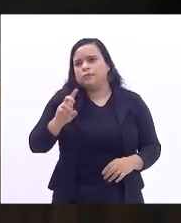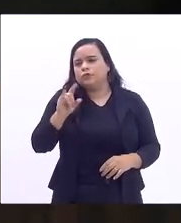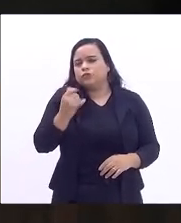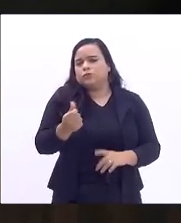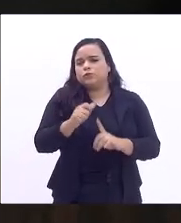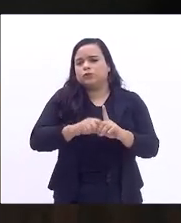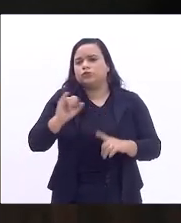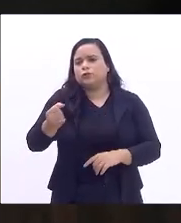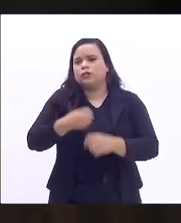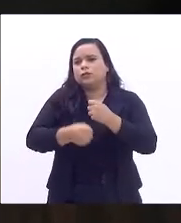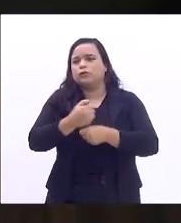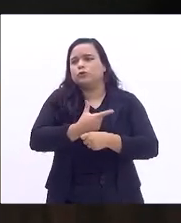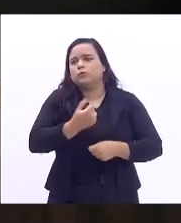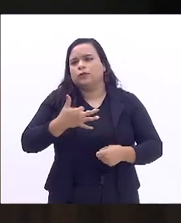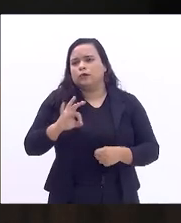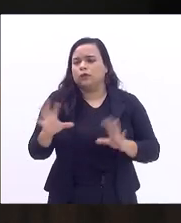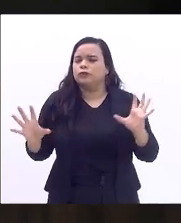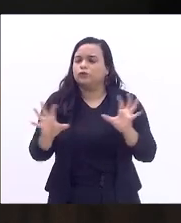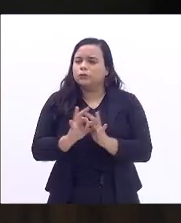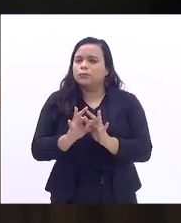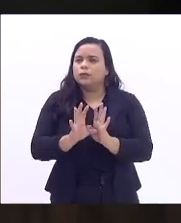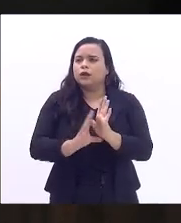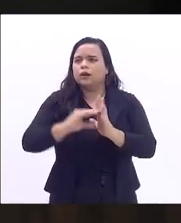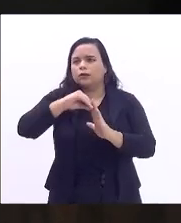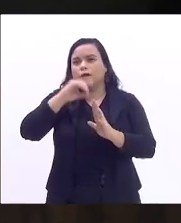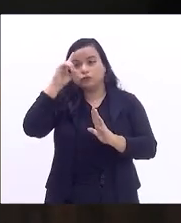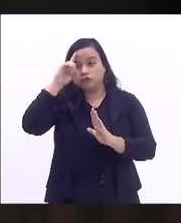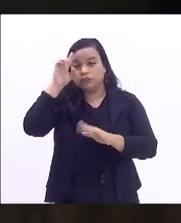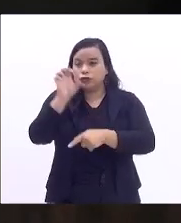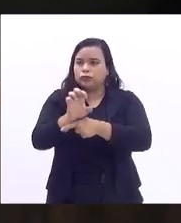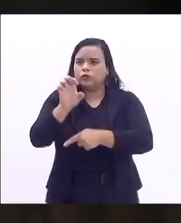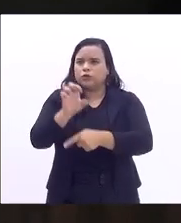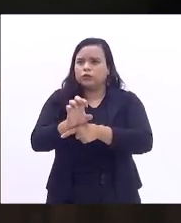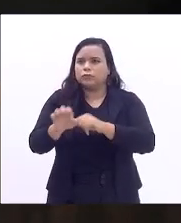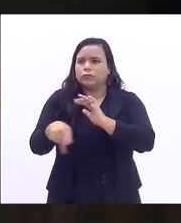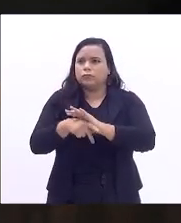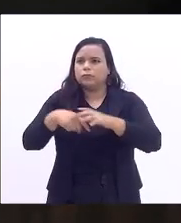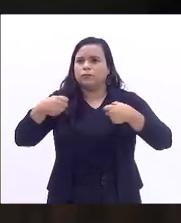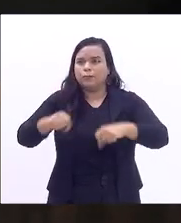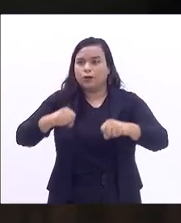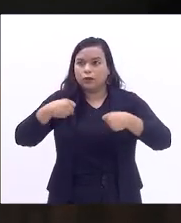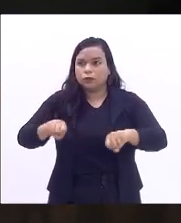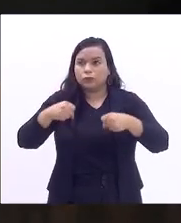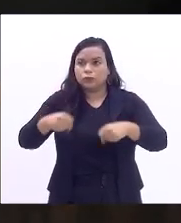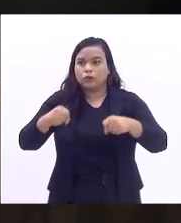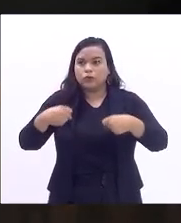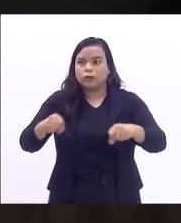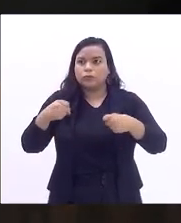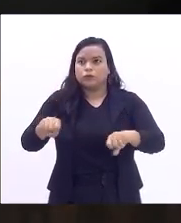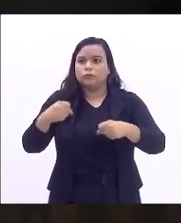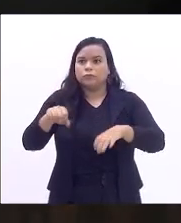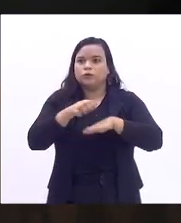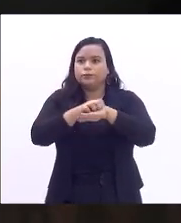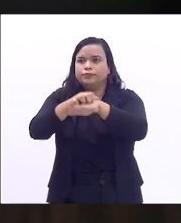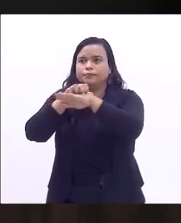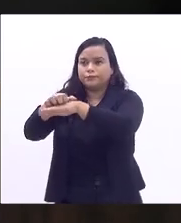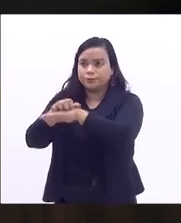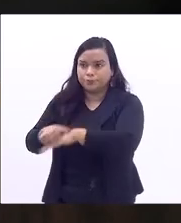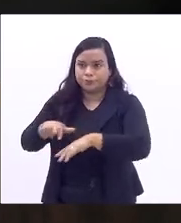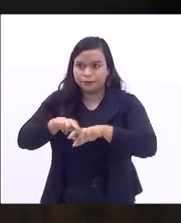Cruz no calendário Oficial do Estado do Rio de Janeiro de Estadual do moto frentistas motoboys e